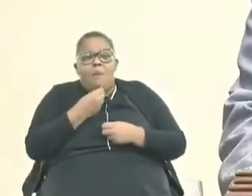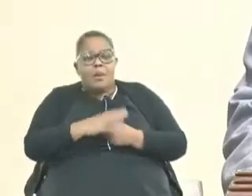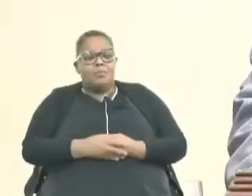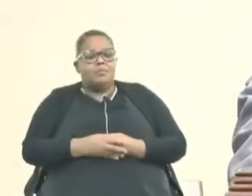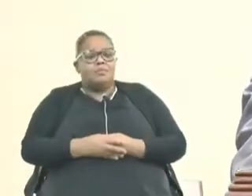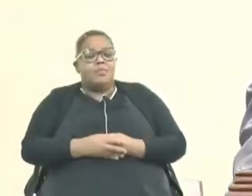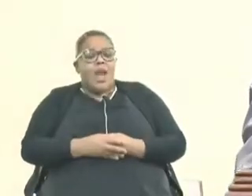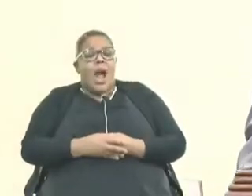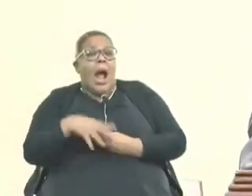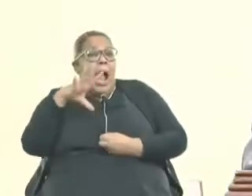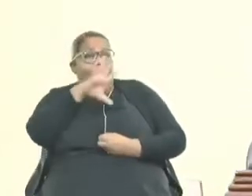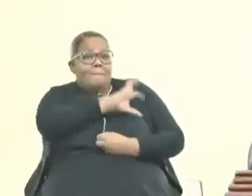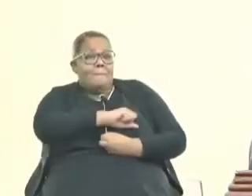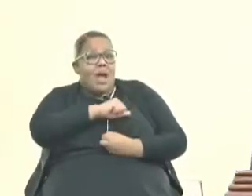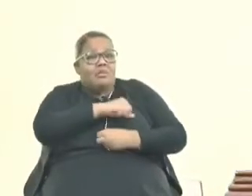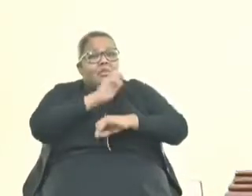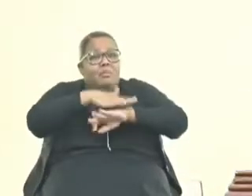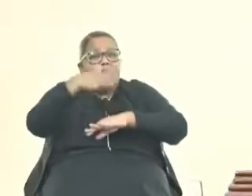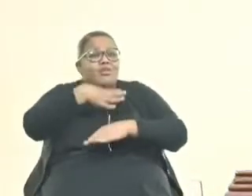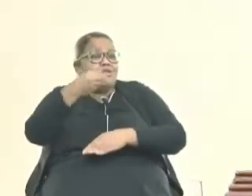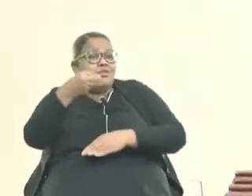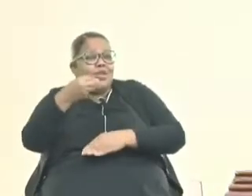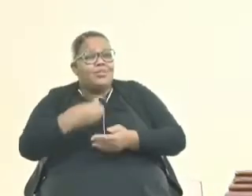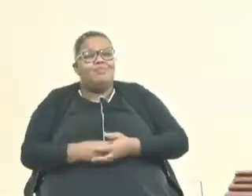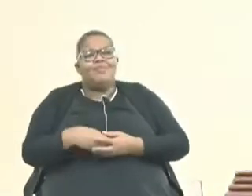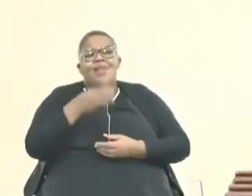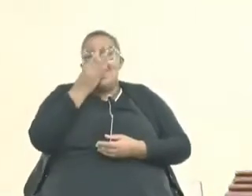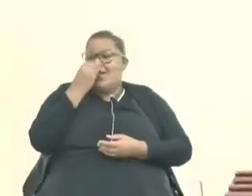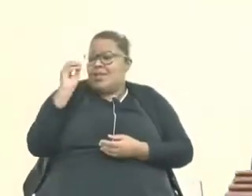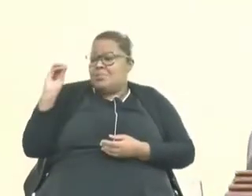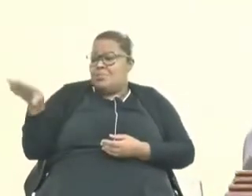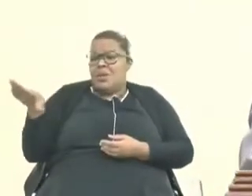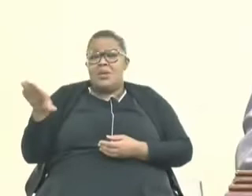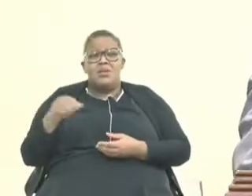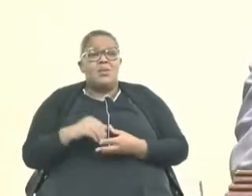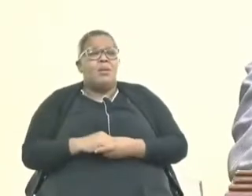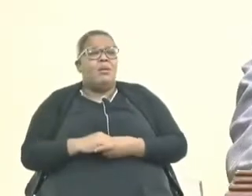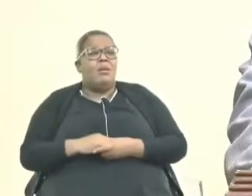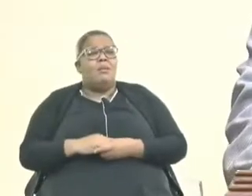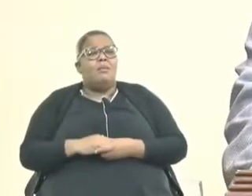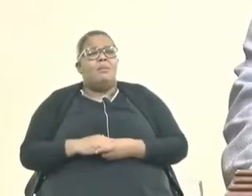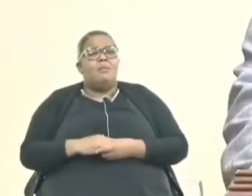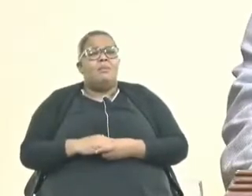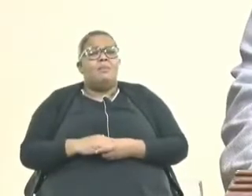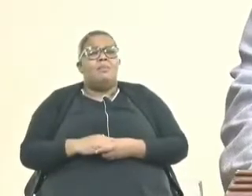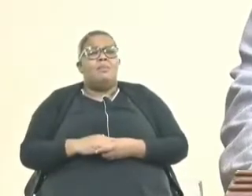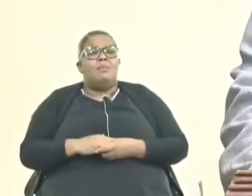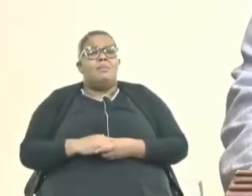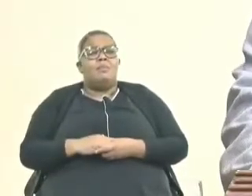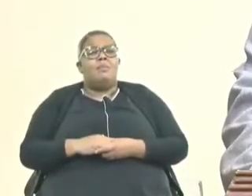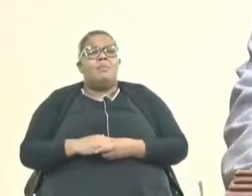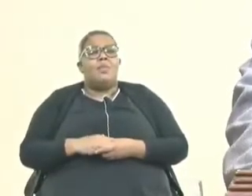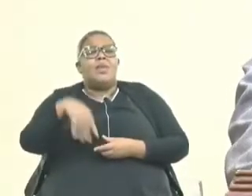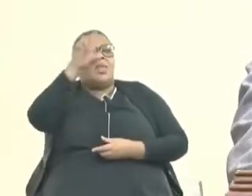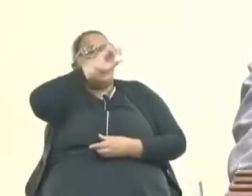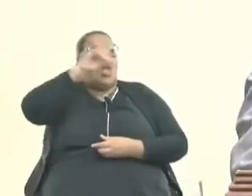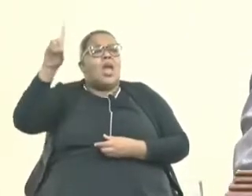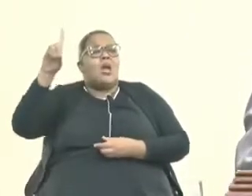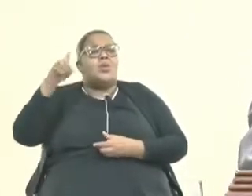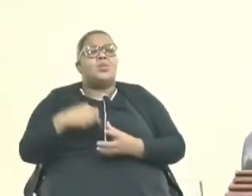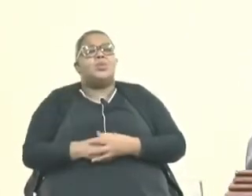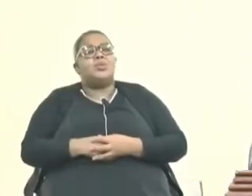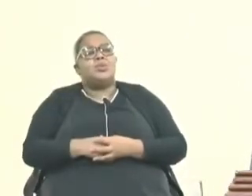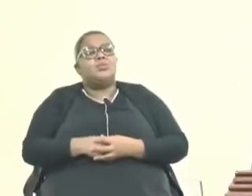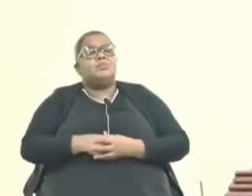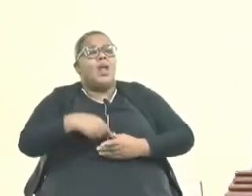2/29 registra isso ele foi negligente na obra Quando deixou de repreender os seus filhos por